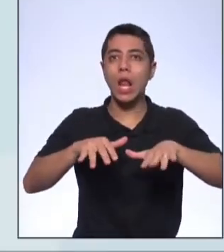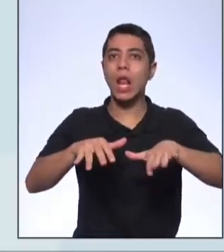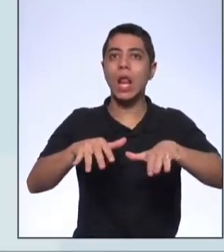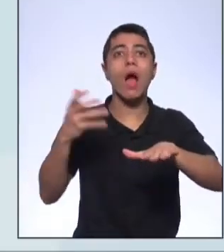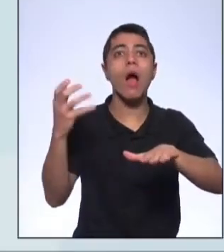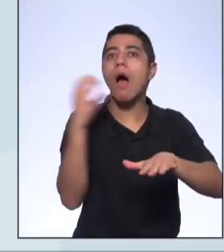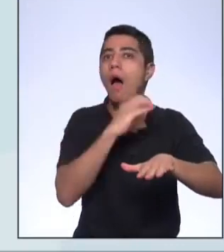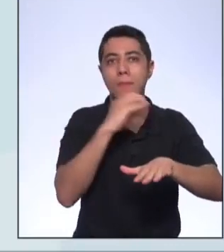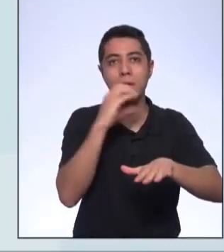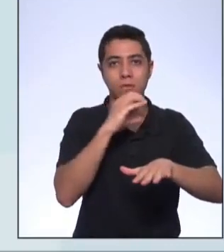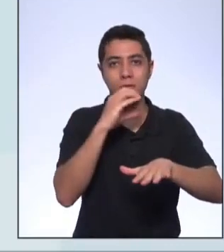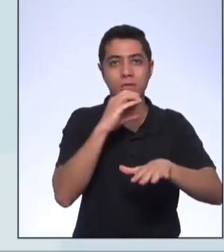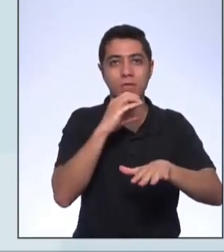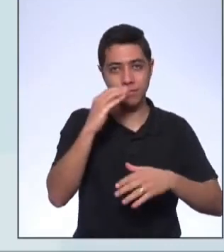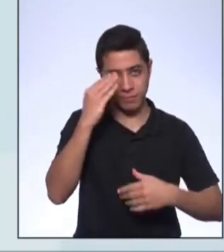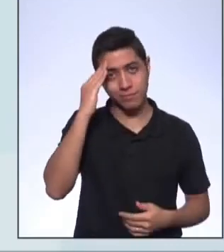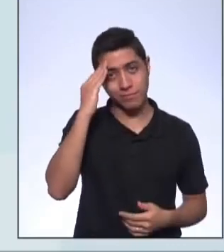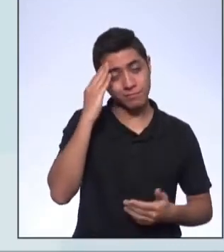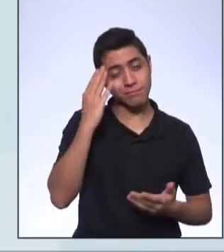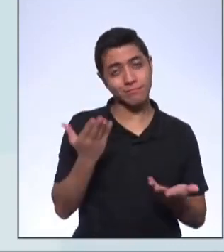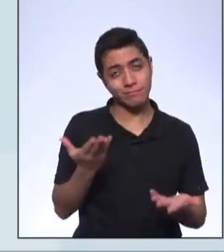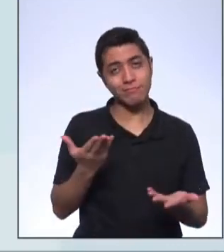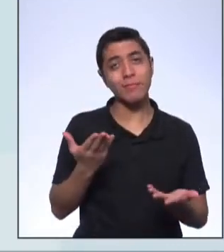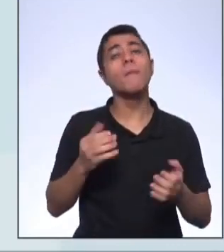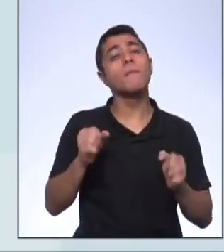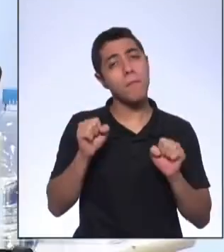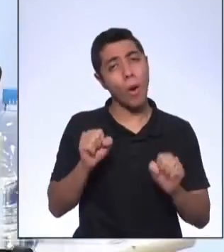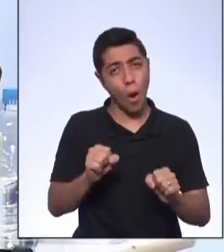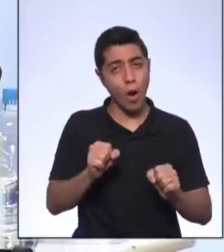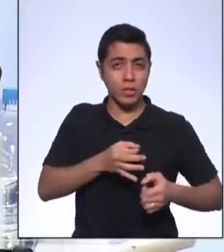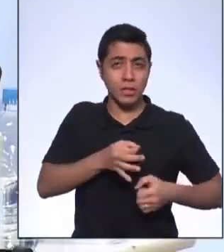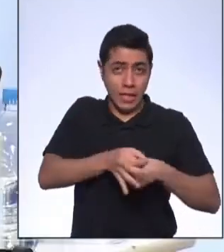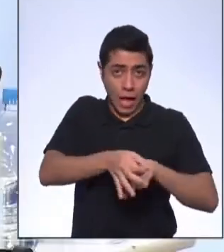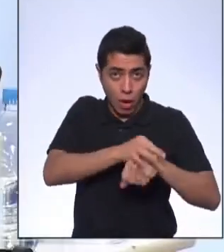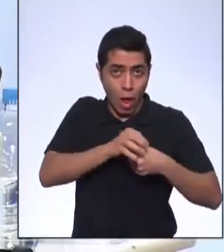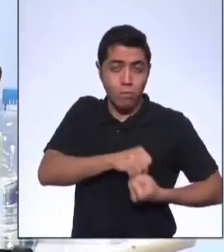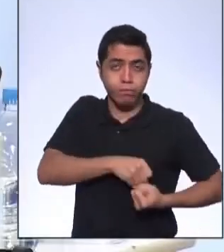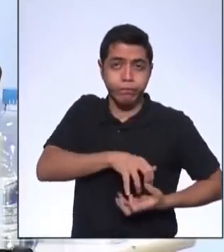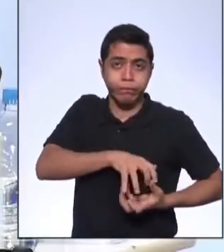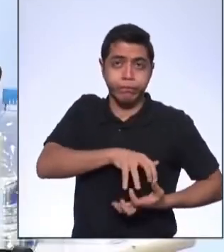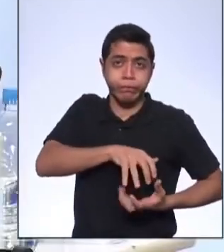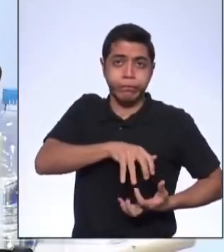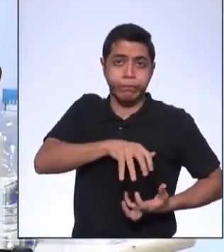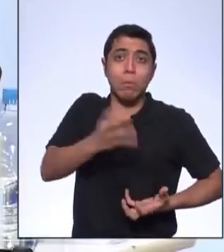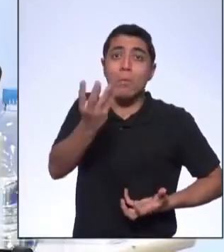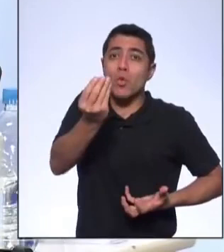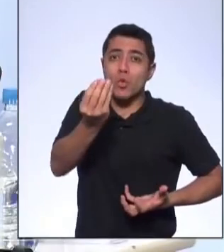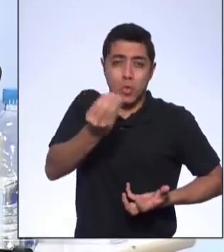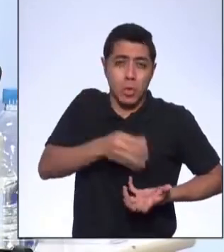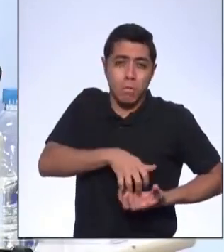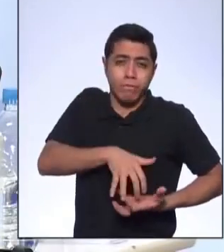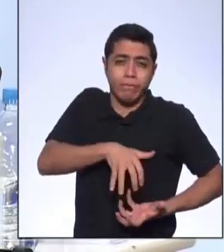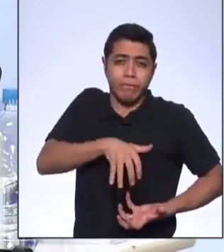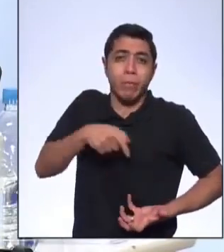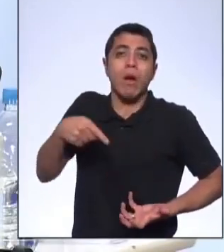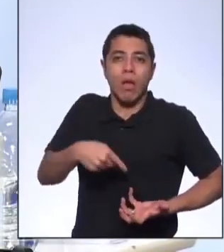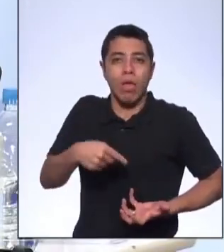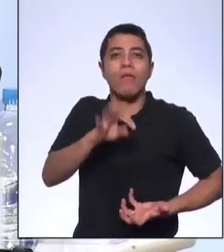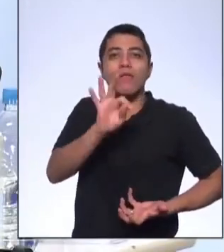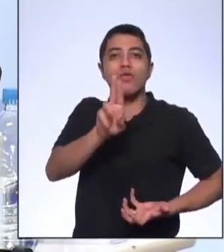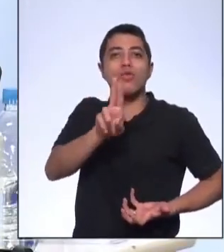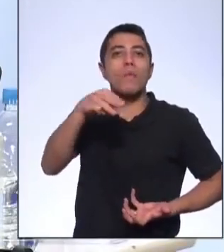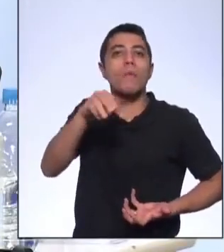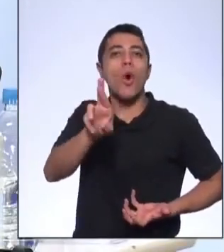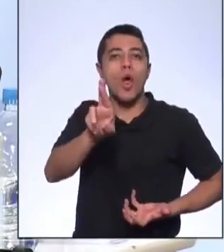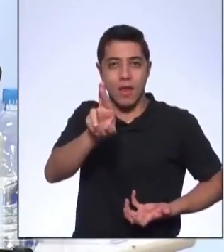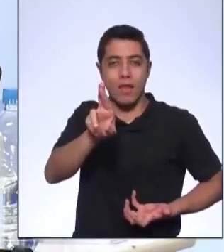alteradas, estão se multiplicando e podem formar ali o que a gente chama de tumor, tá? Cancerígeno, né? Ou um tumor carcinogênico,